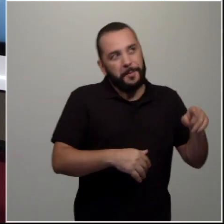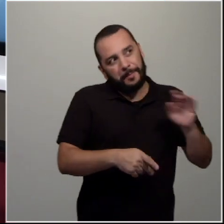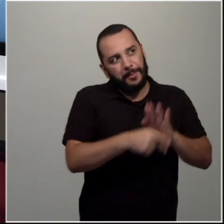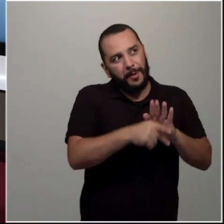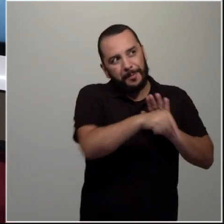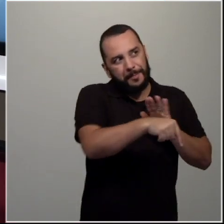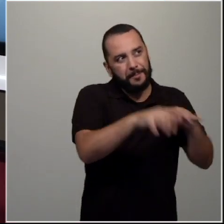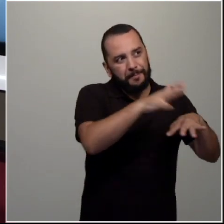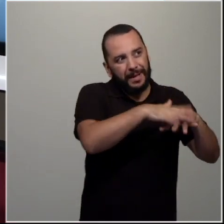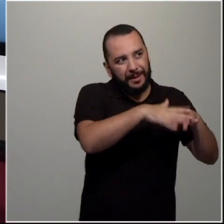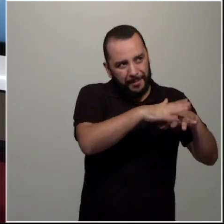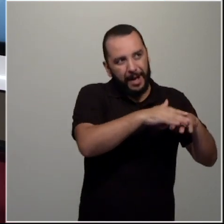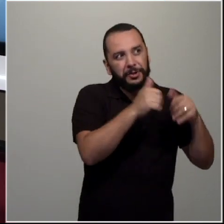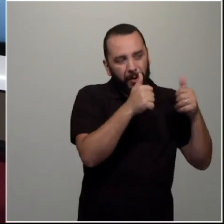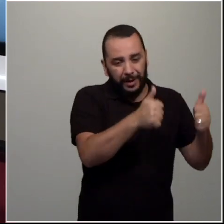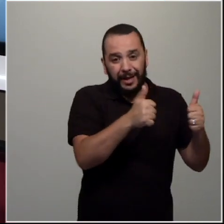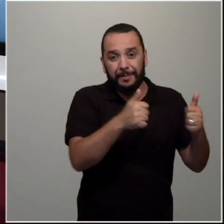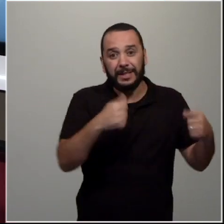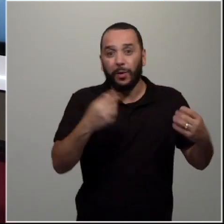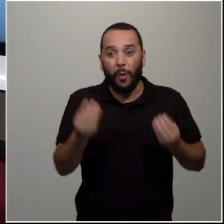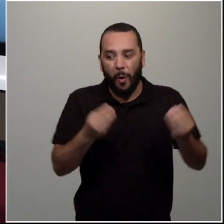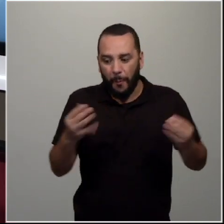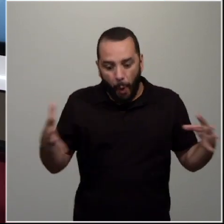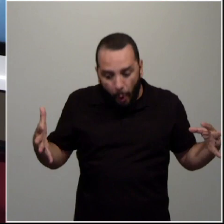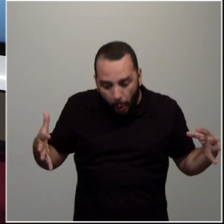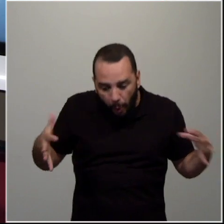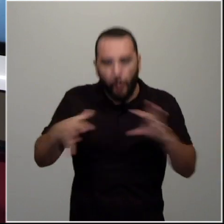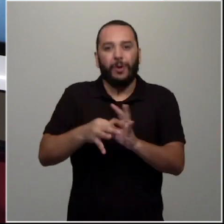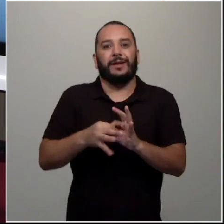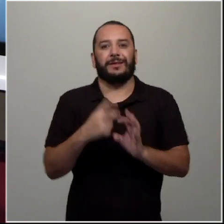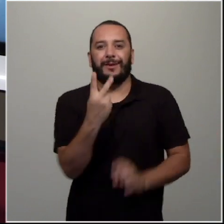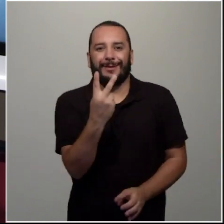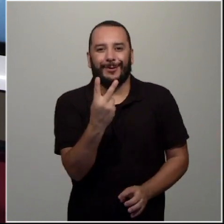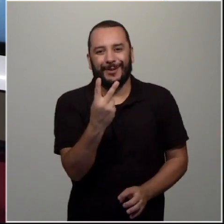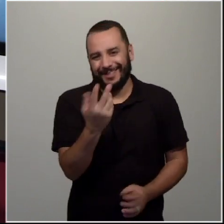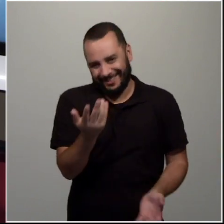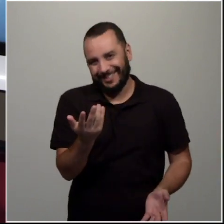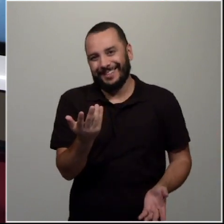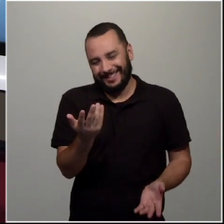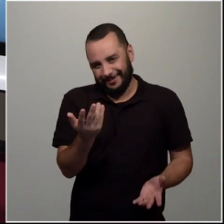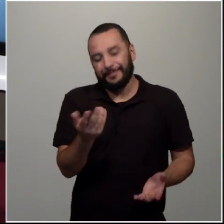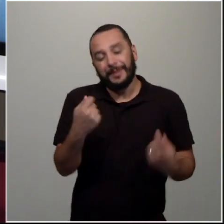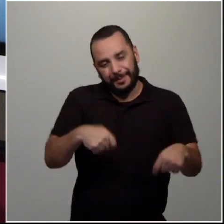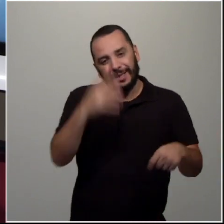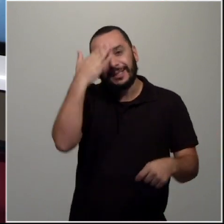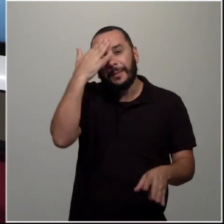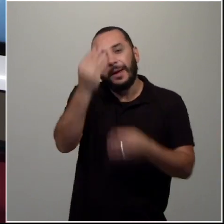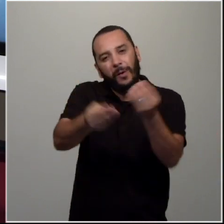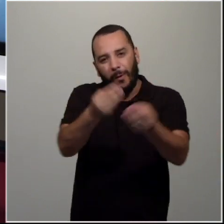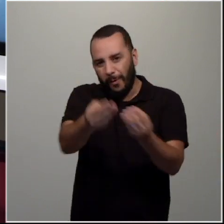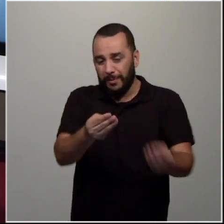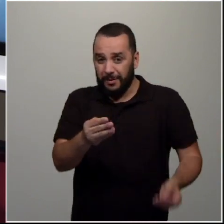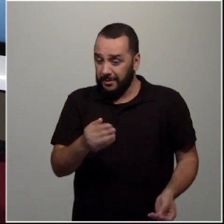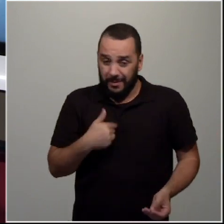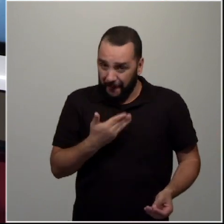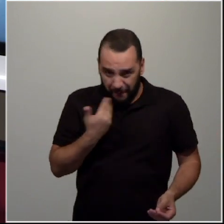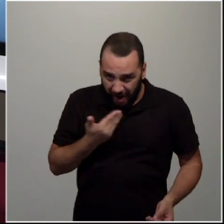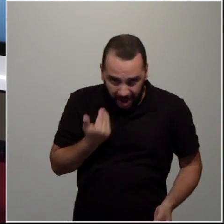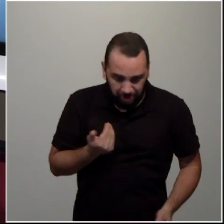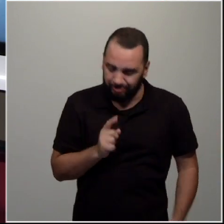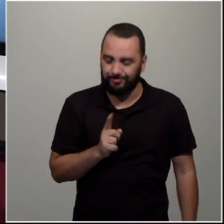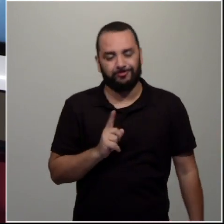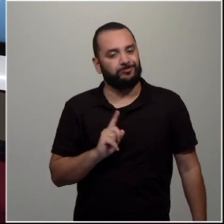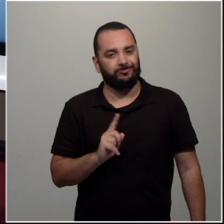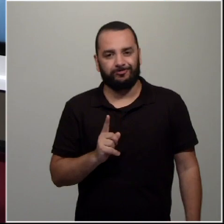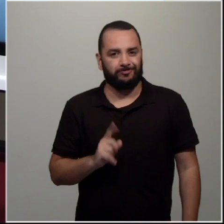precisa saber conectá los e saber como é que você vai levar isso pra sala de aula então é é não é uma abordagem fácil mesmo